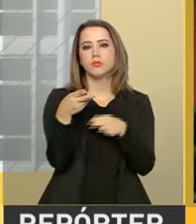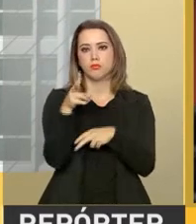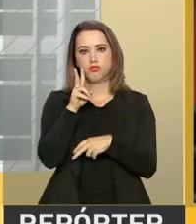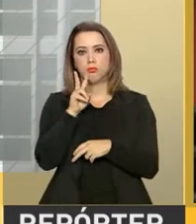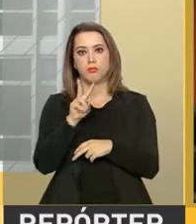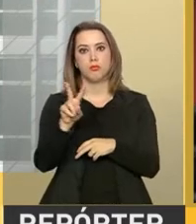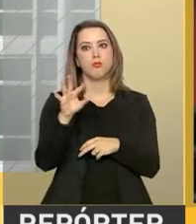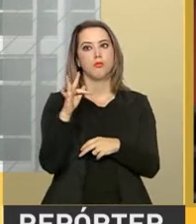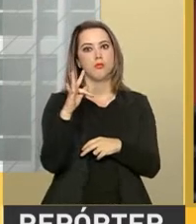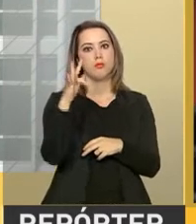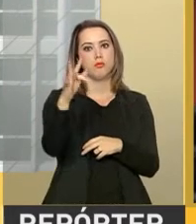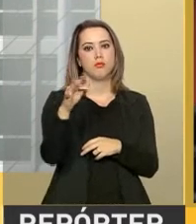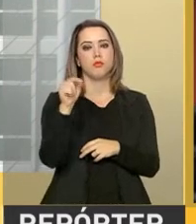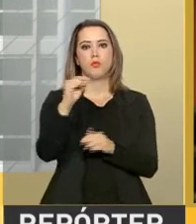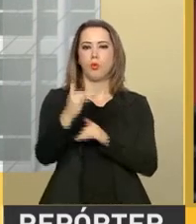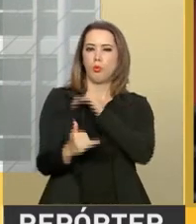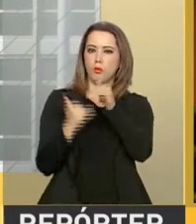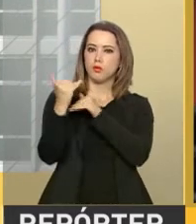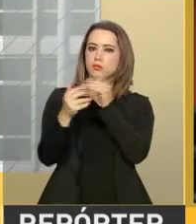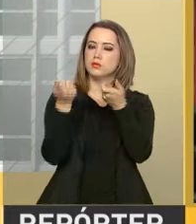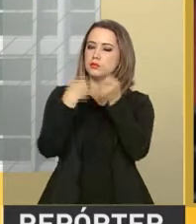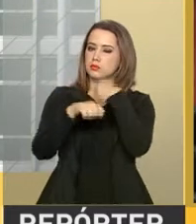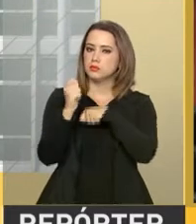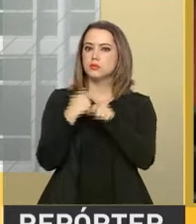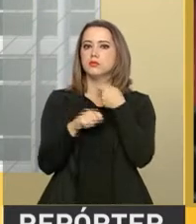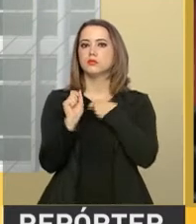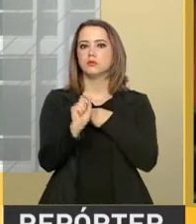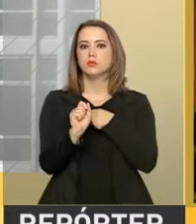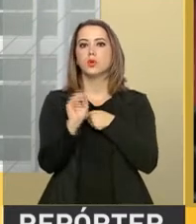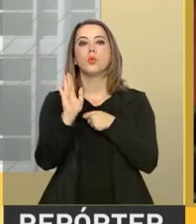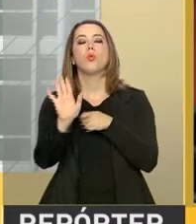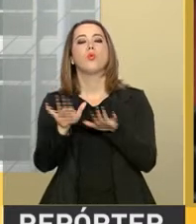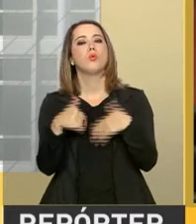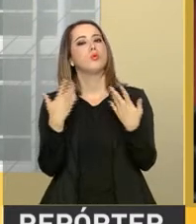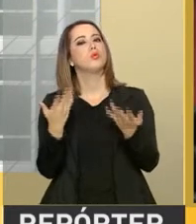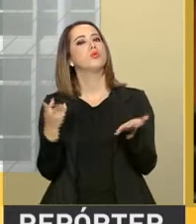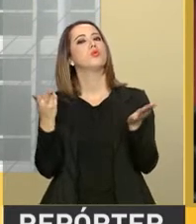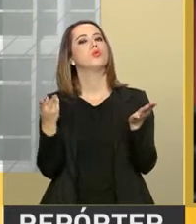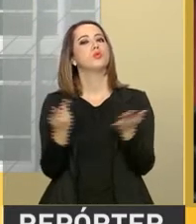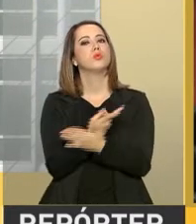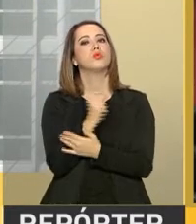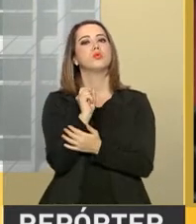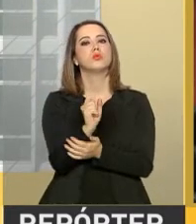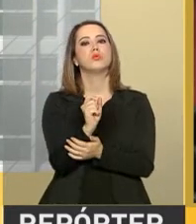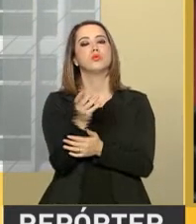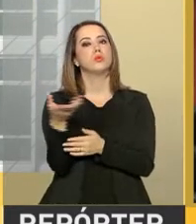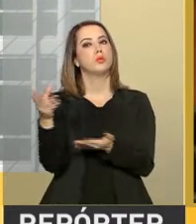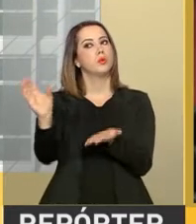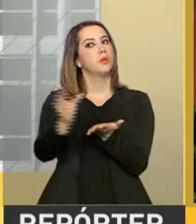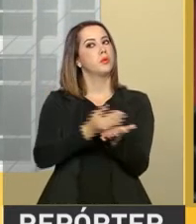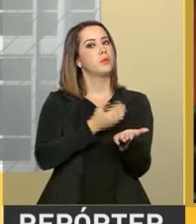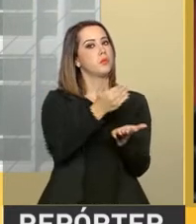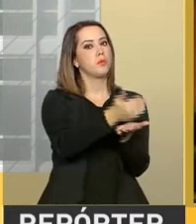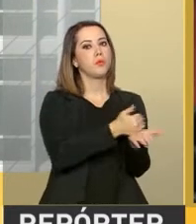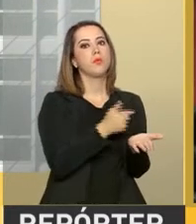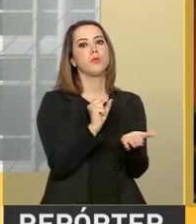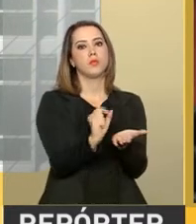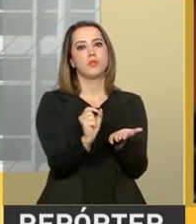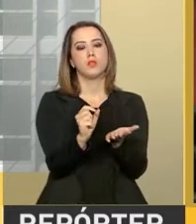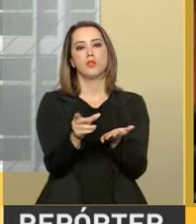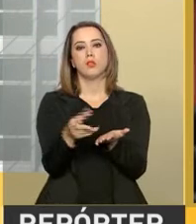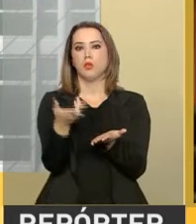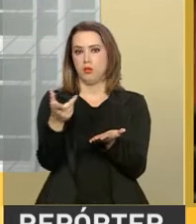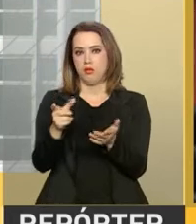exemplo, crescimento econômico, qual é a reação da receita. A despesa está